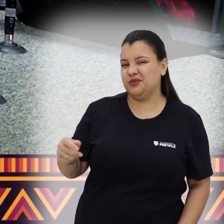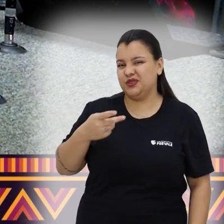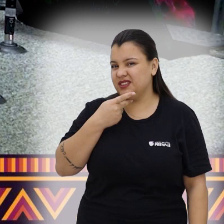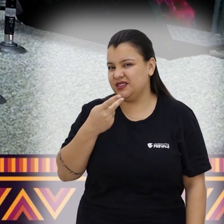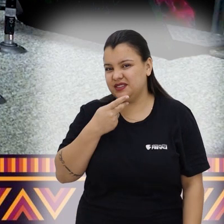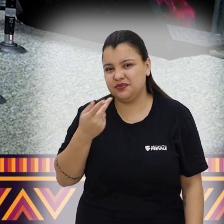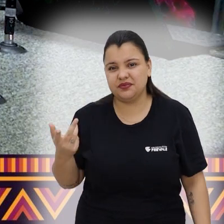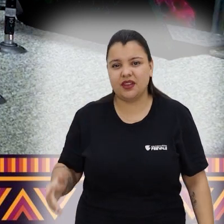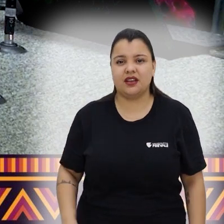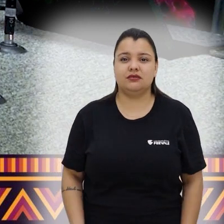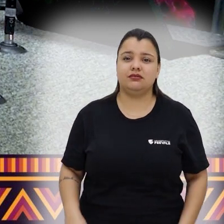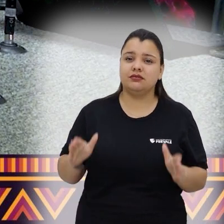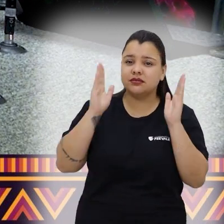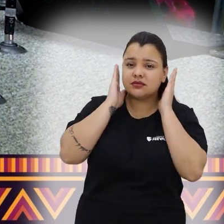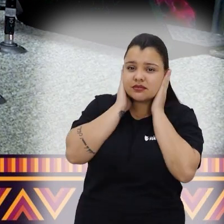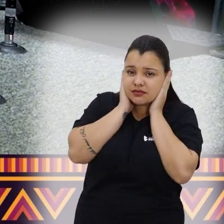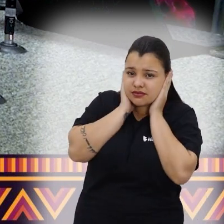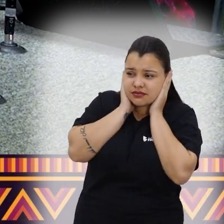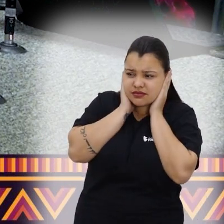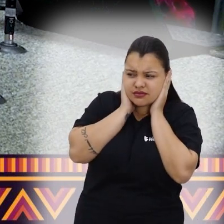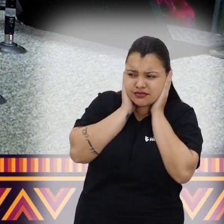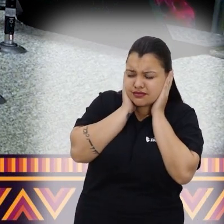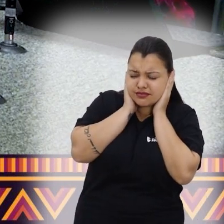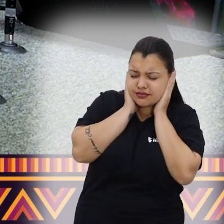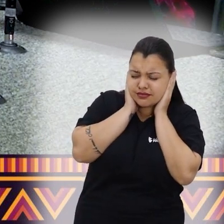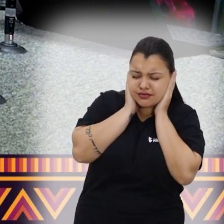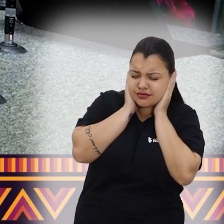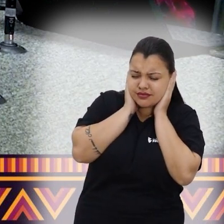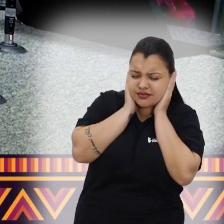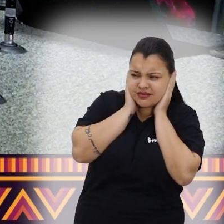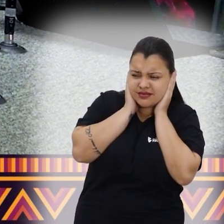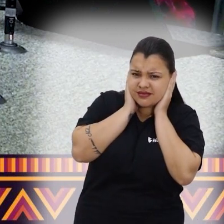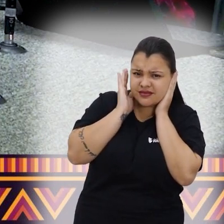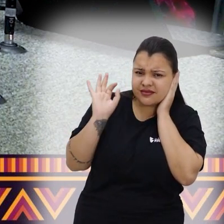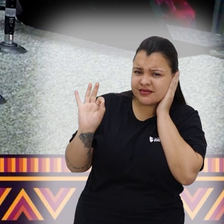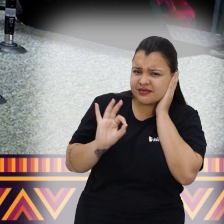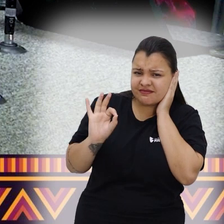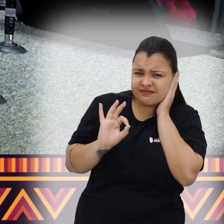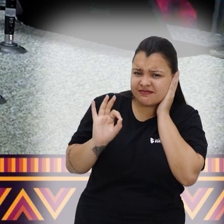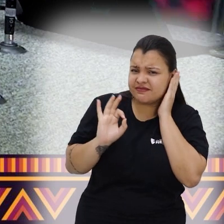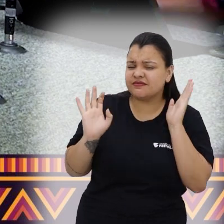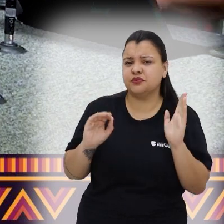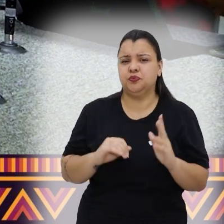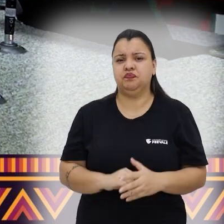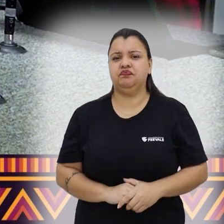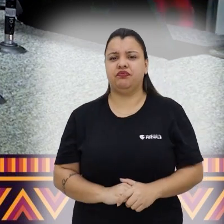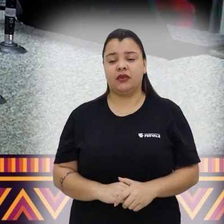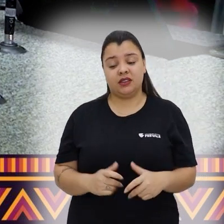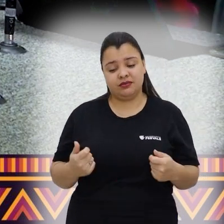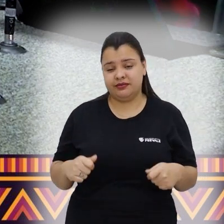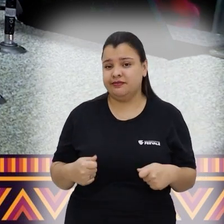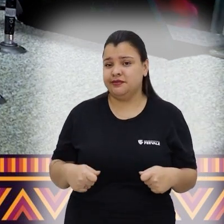Né? Tapar os ouvidos muitas vezes. Muitas vezes a gente tem que estar tapando os ouvidos.